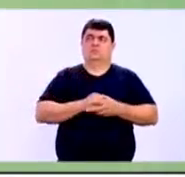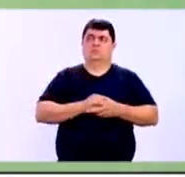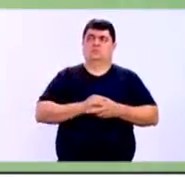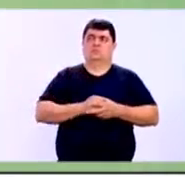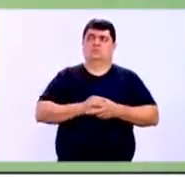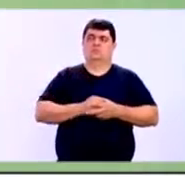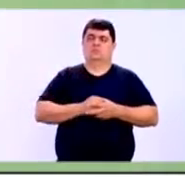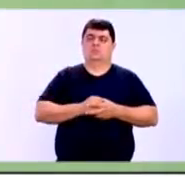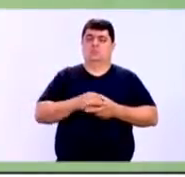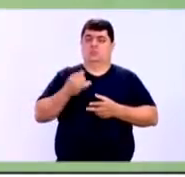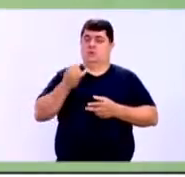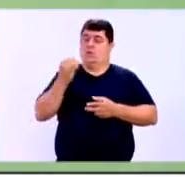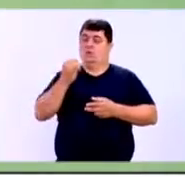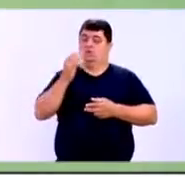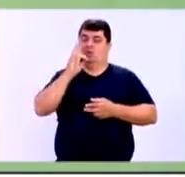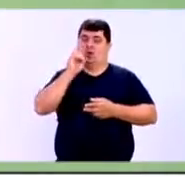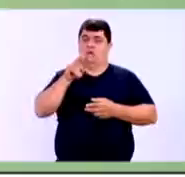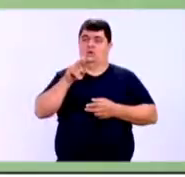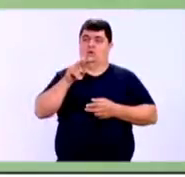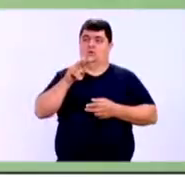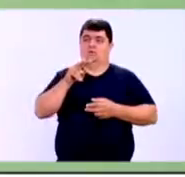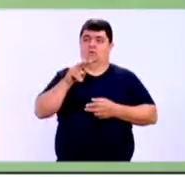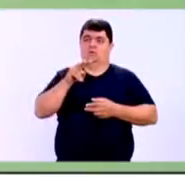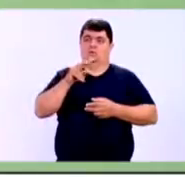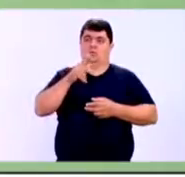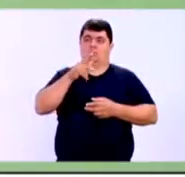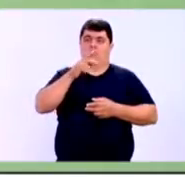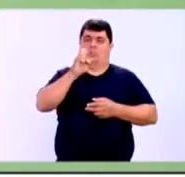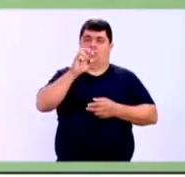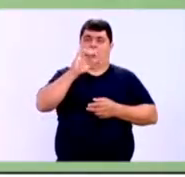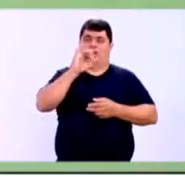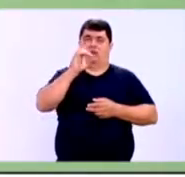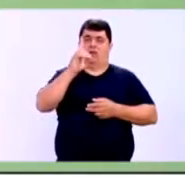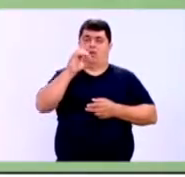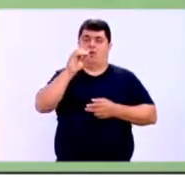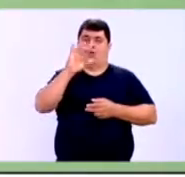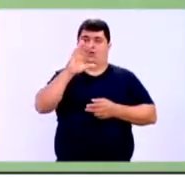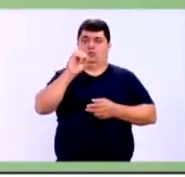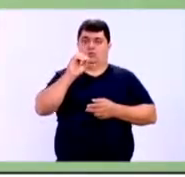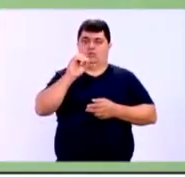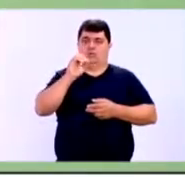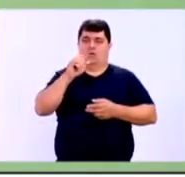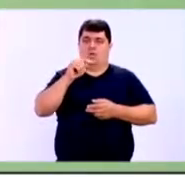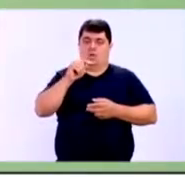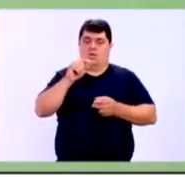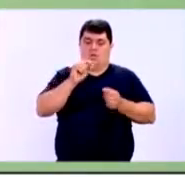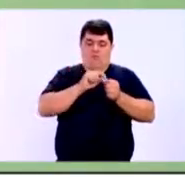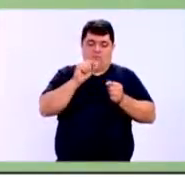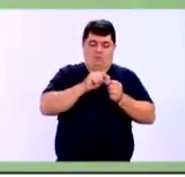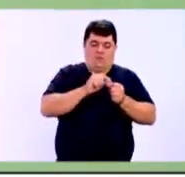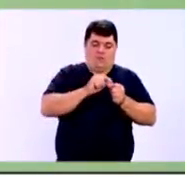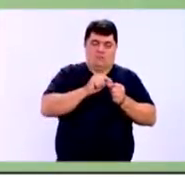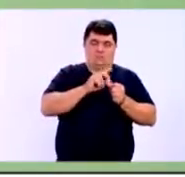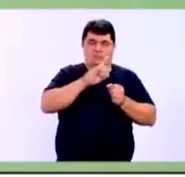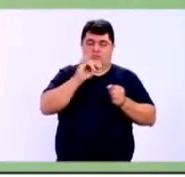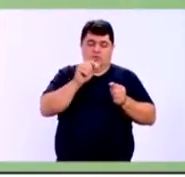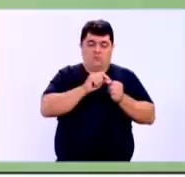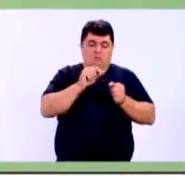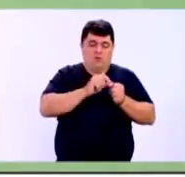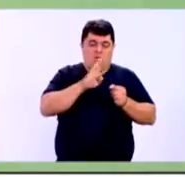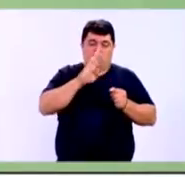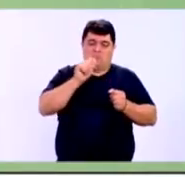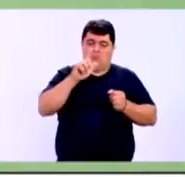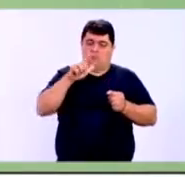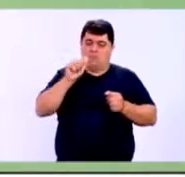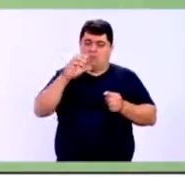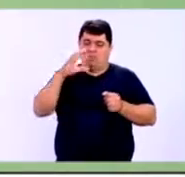um ponto-chave aqui. O inventário periódico, ele geralmente é realizado na data da elaboração do balanço. Mas qual é essa data